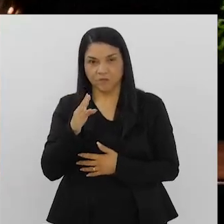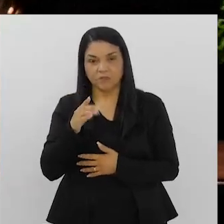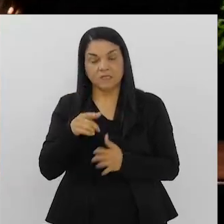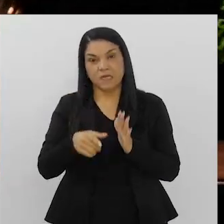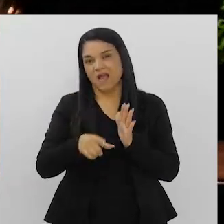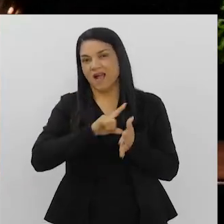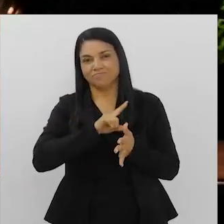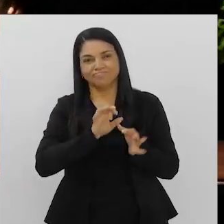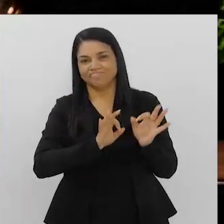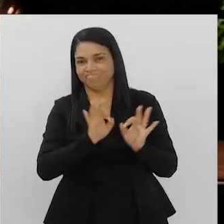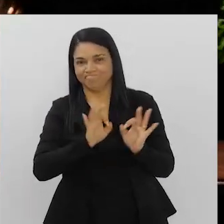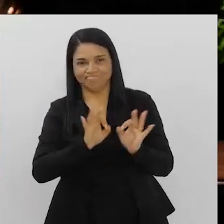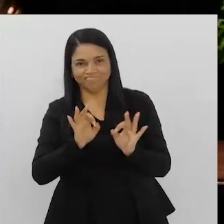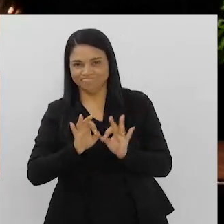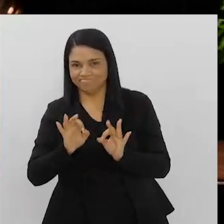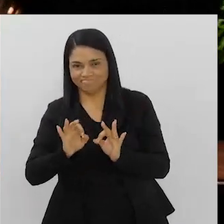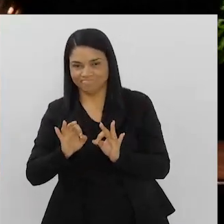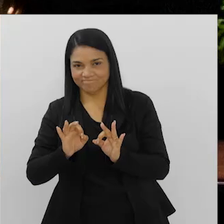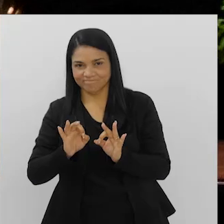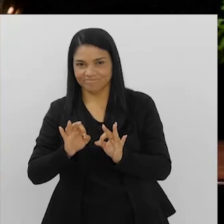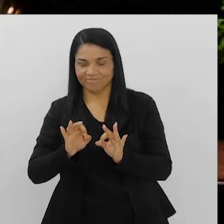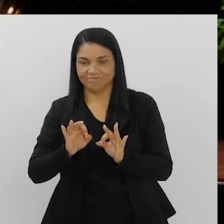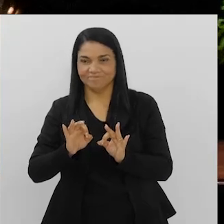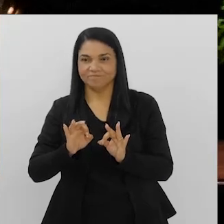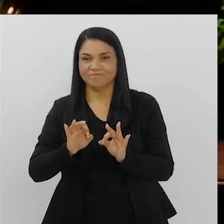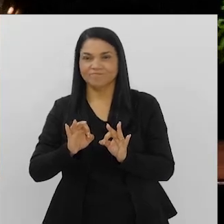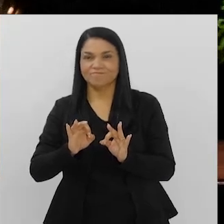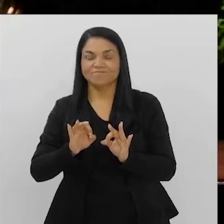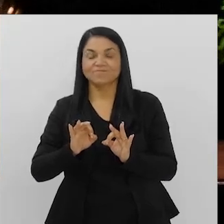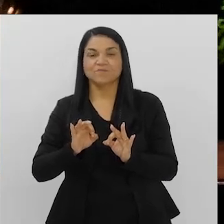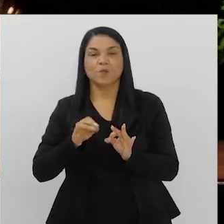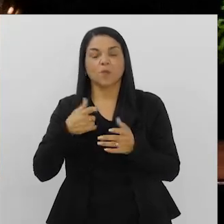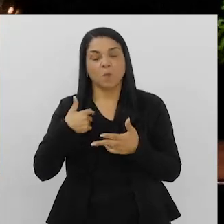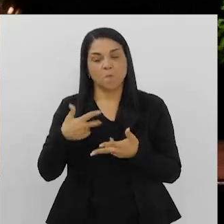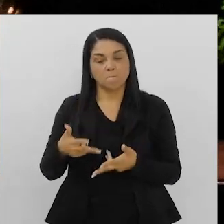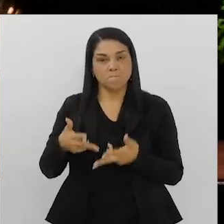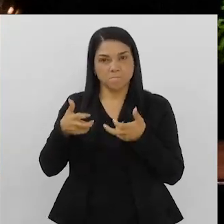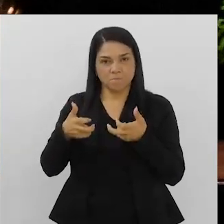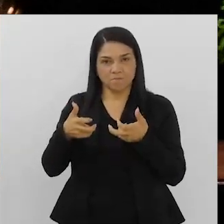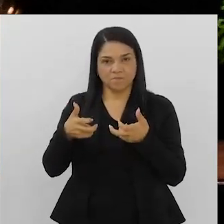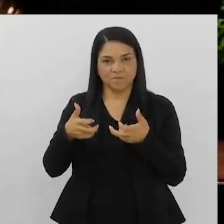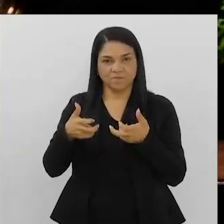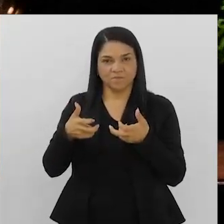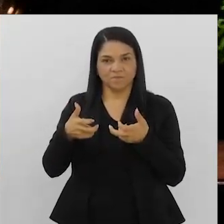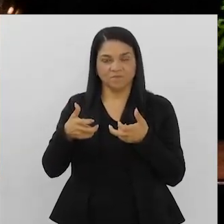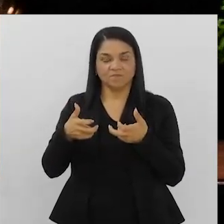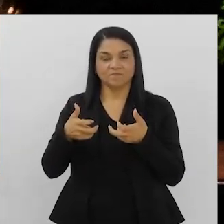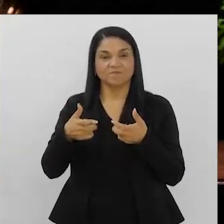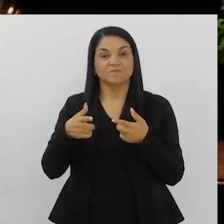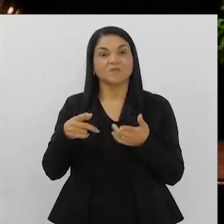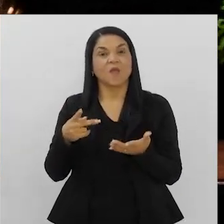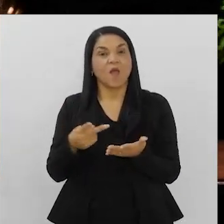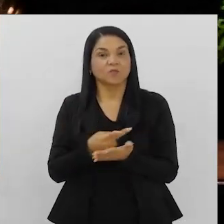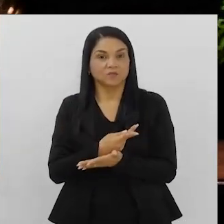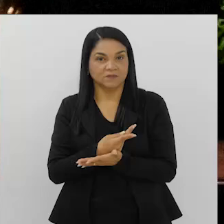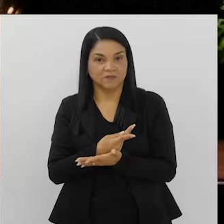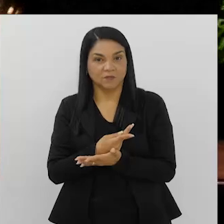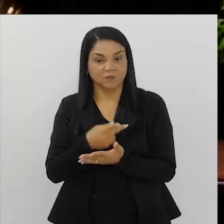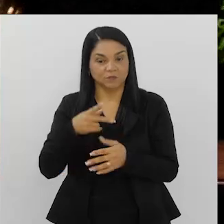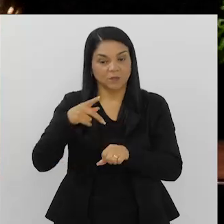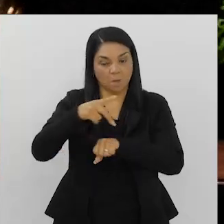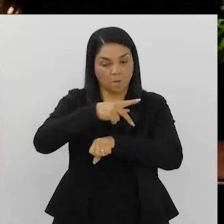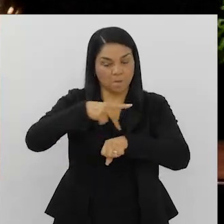né? E a gente não se preparou para esse momento, porque o que a gente viu, né, esse